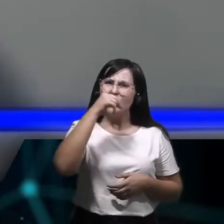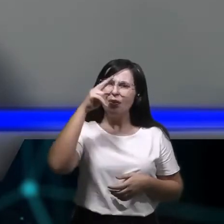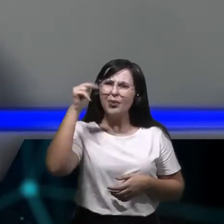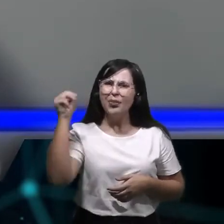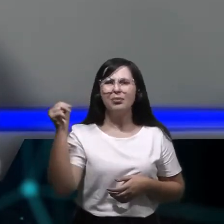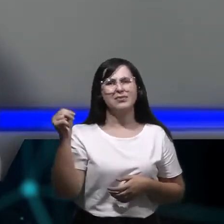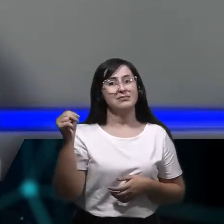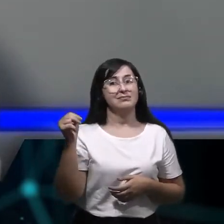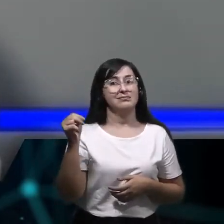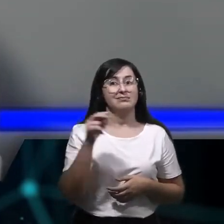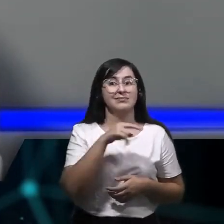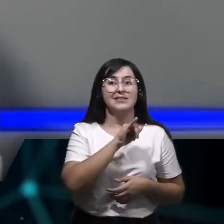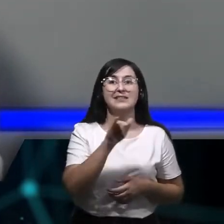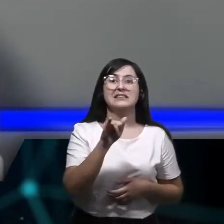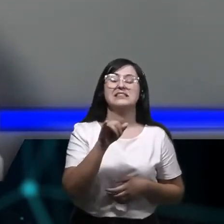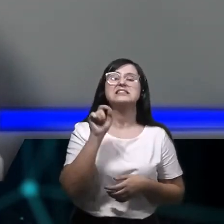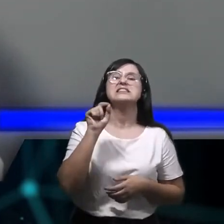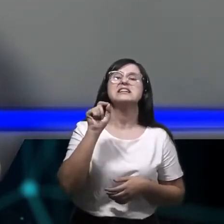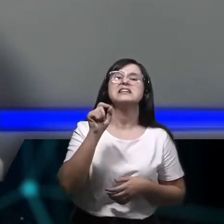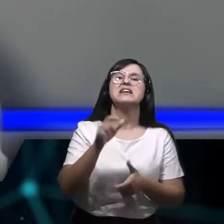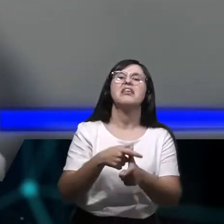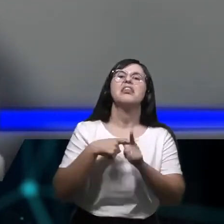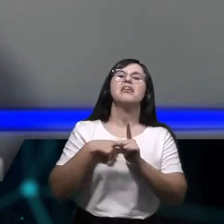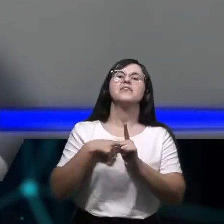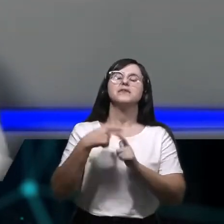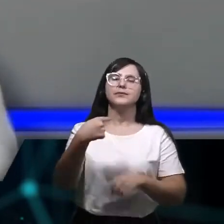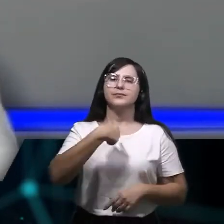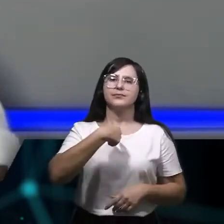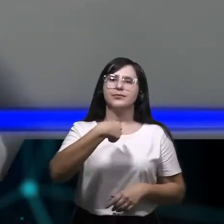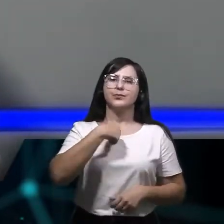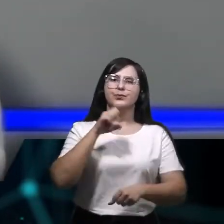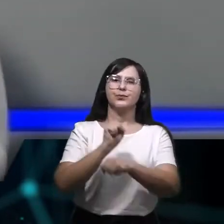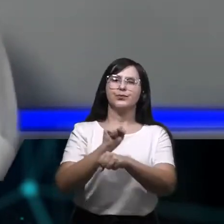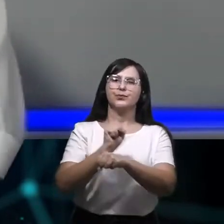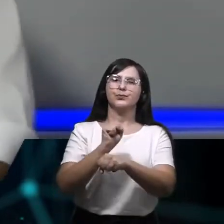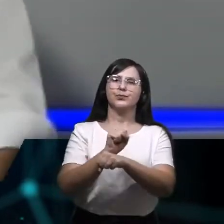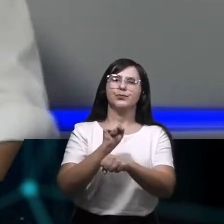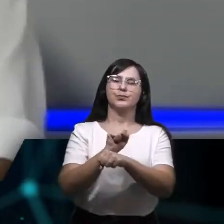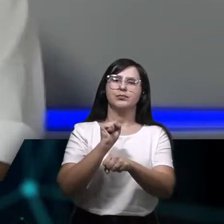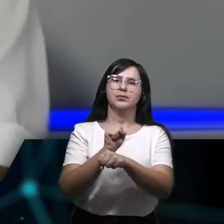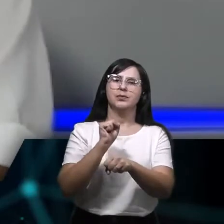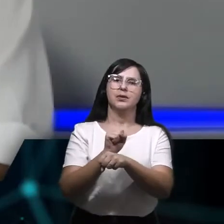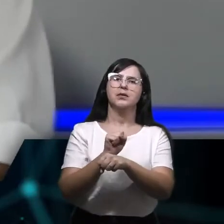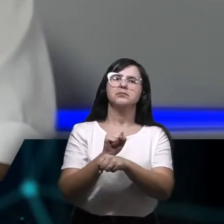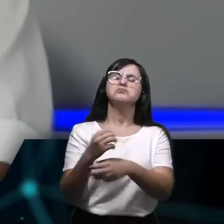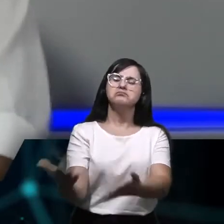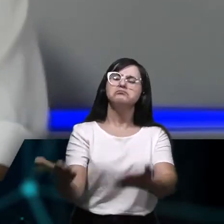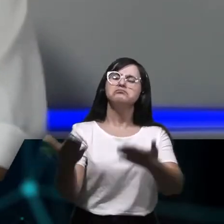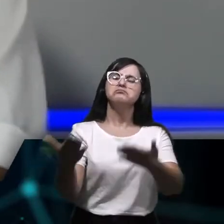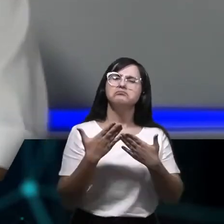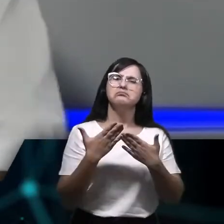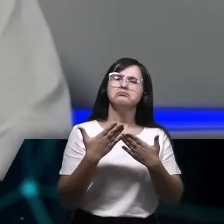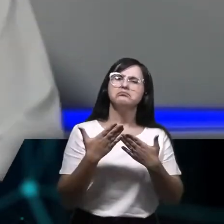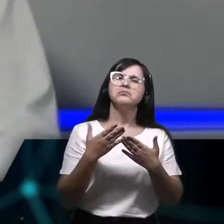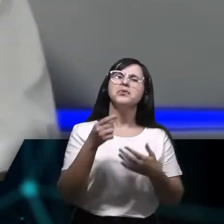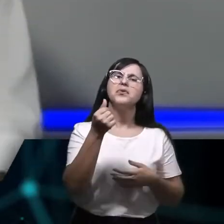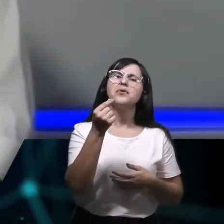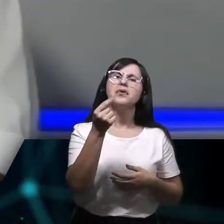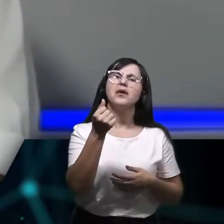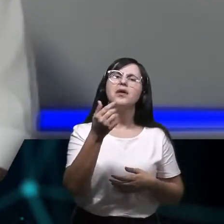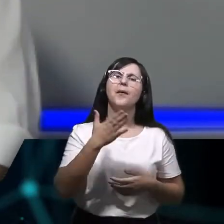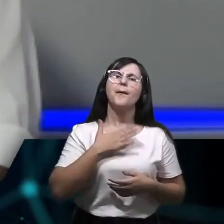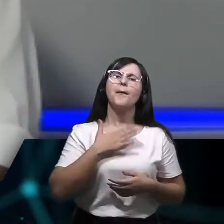quem era que devia, né? Mas eu estou aqui, estou esperando, se é comigo, eu estou esperando que mande a conta para me pagar. Eu tenho